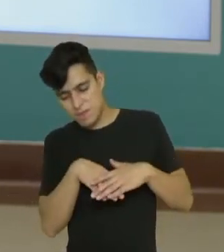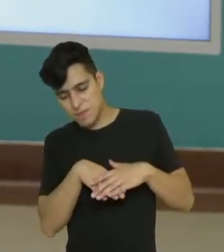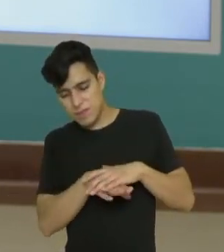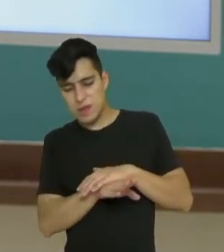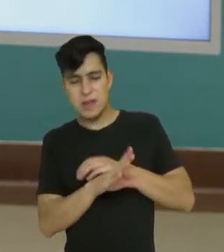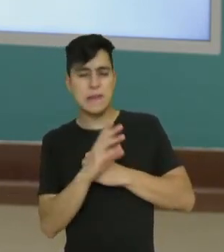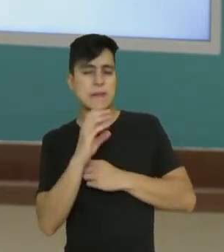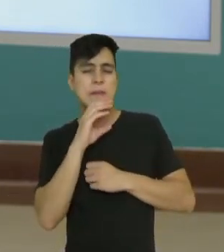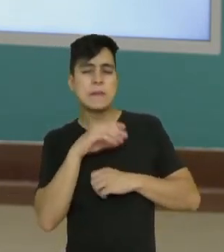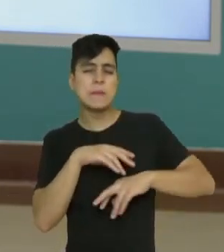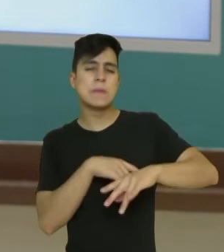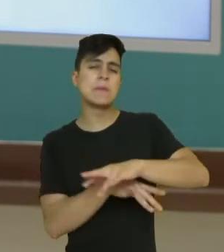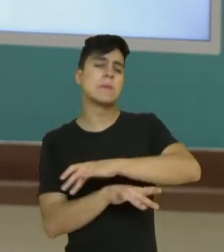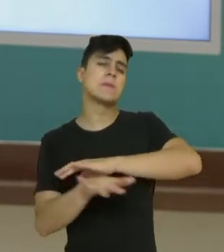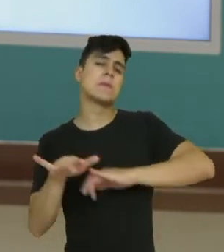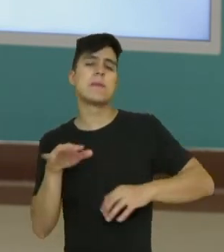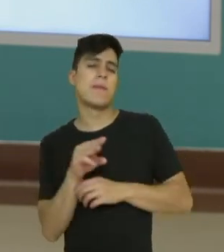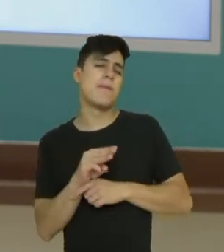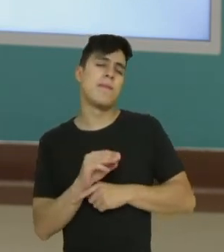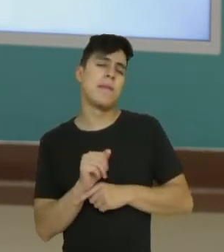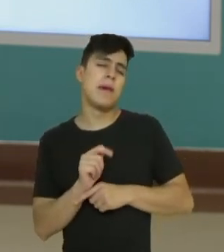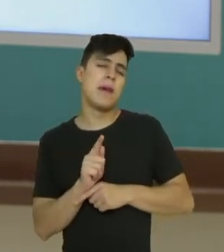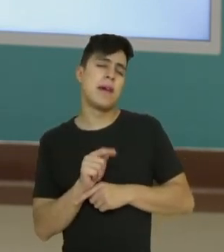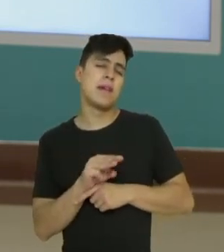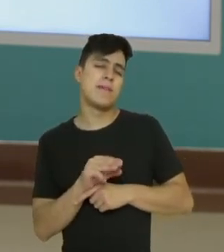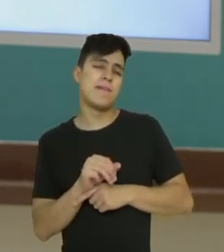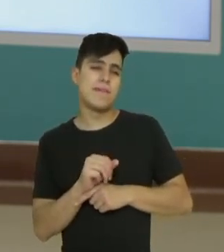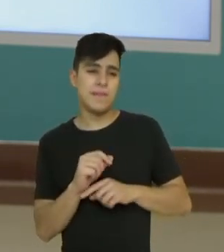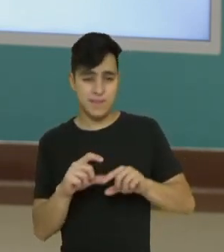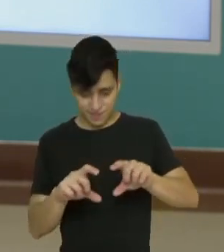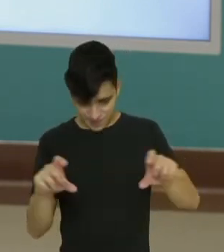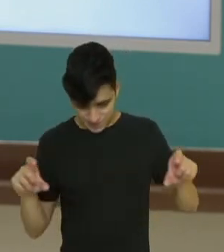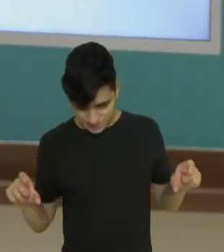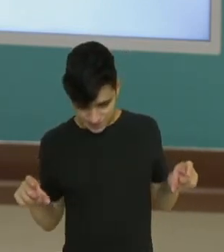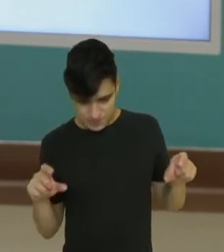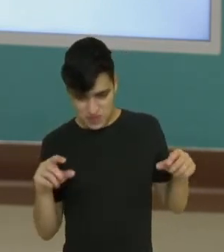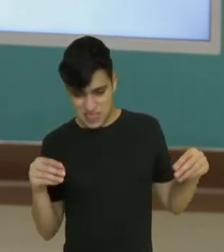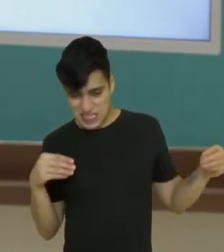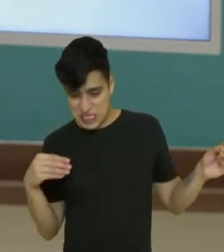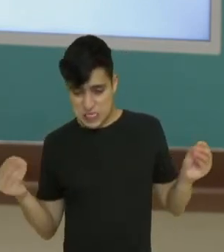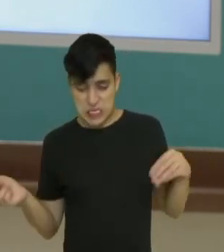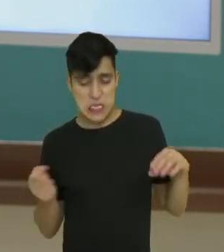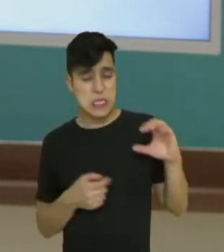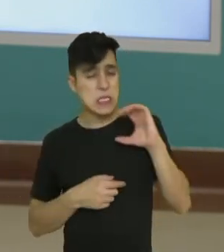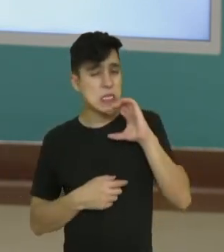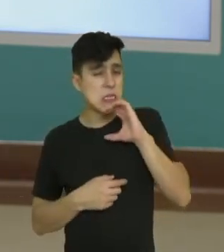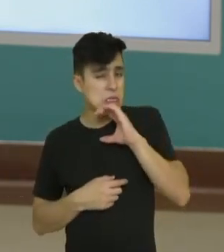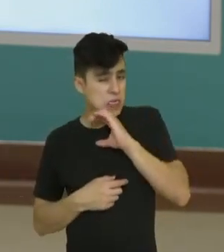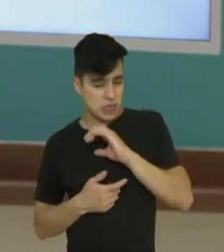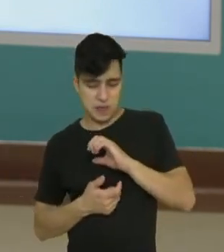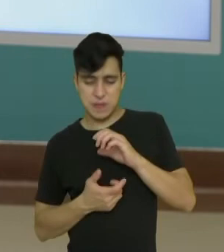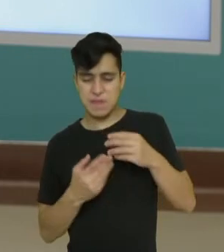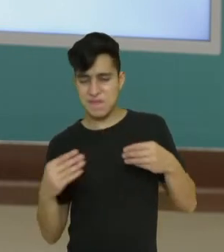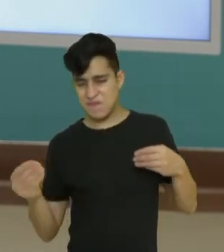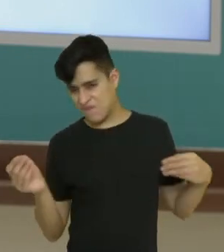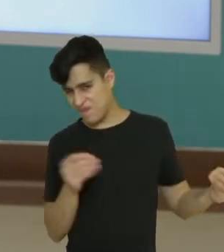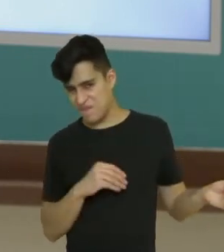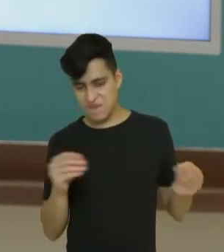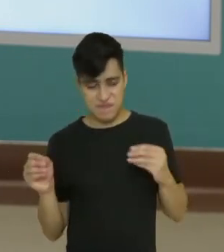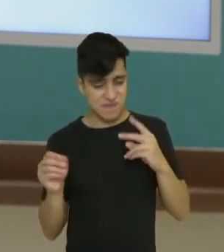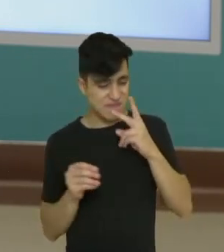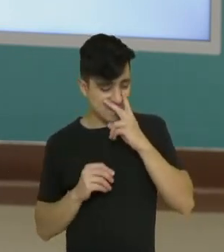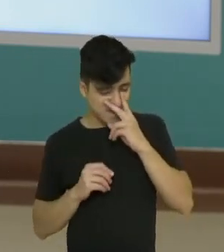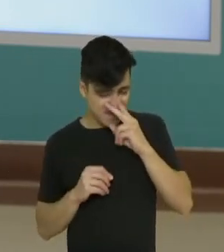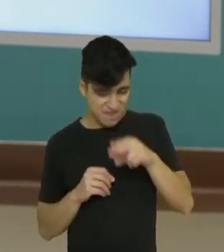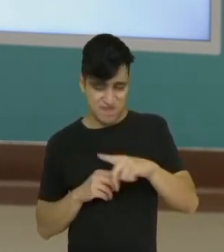o magma. Então é no interior dessa região que eu tenho esse material quente, pastoso, tem uma